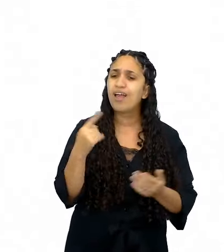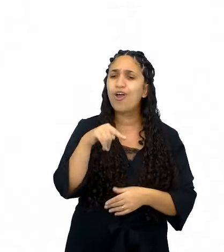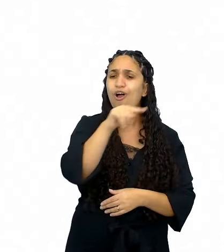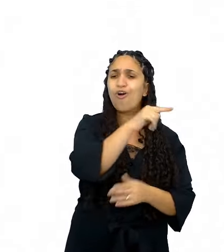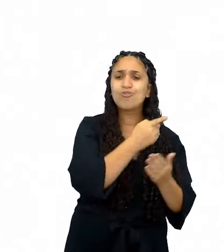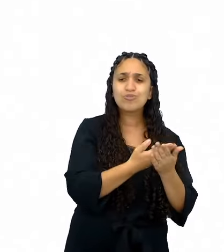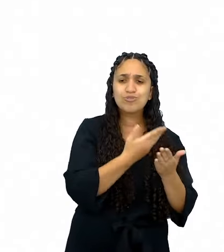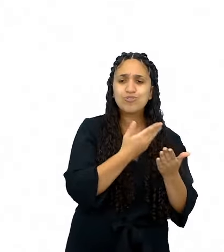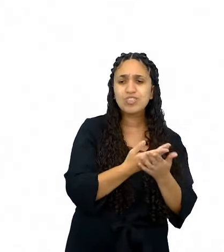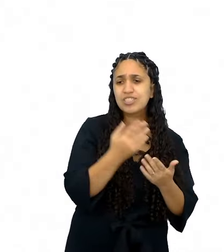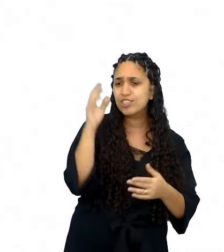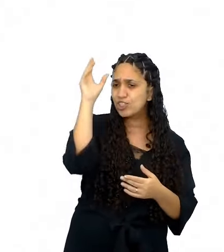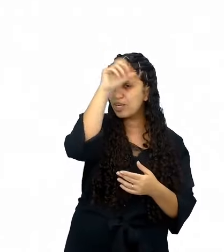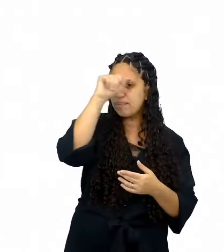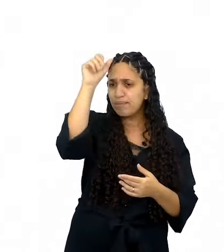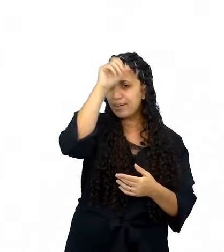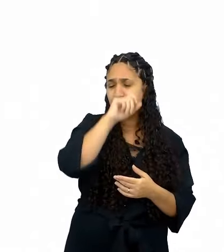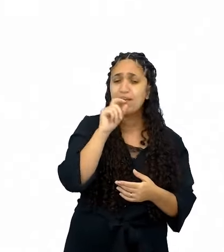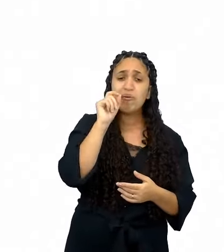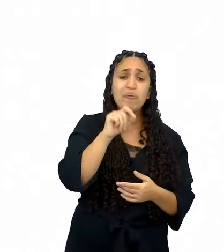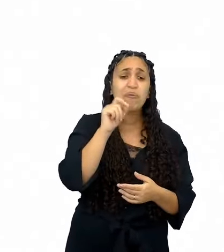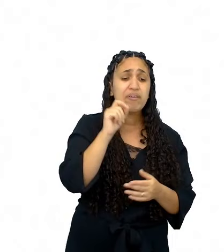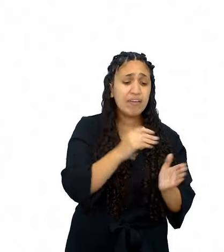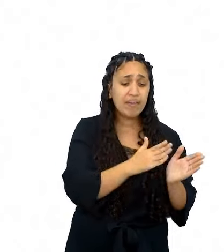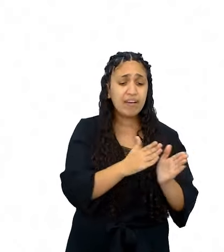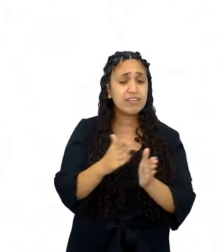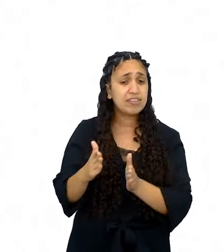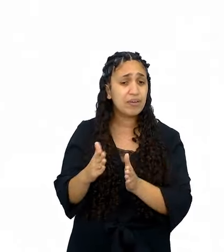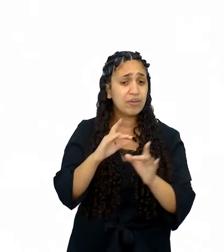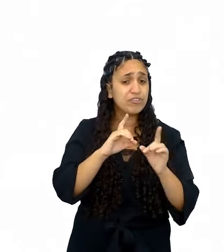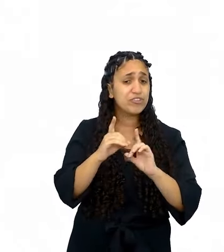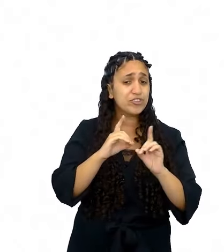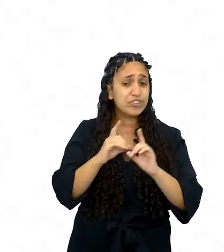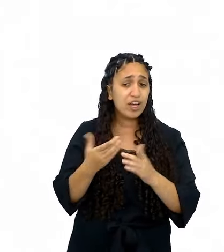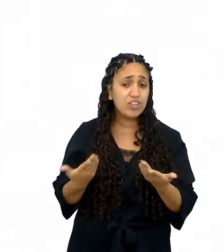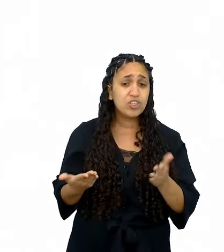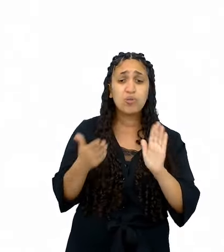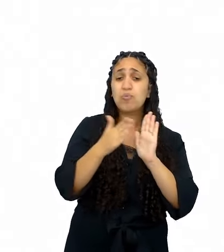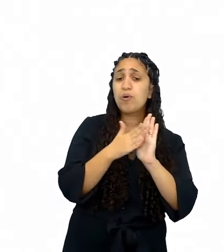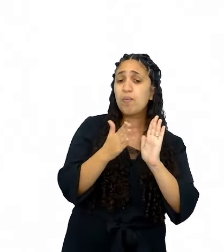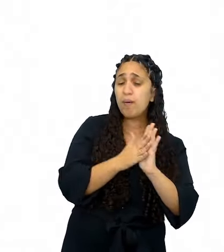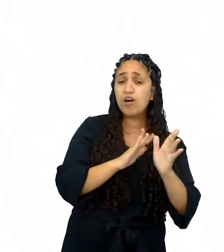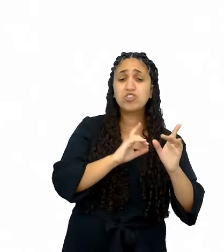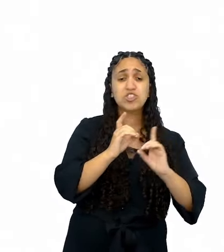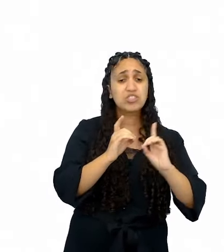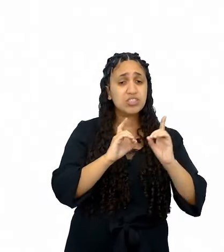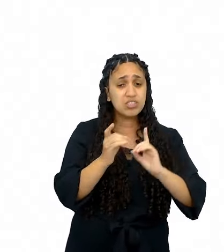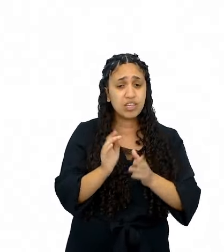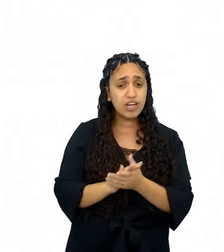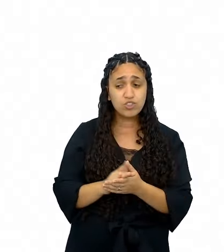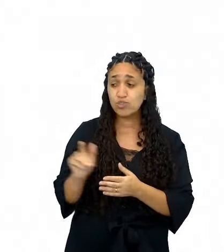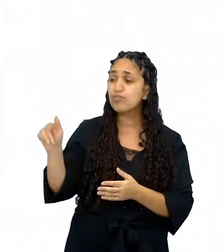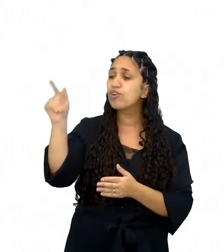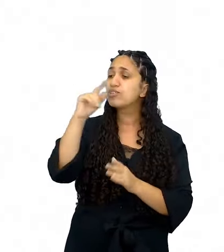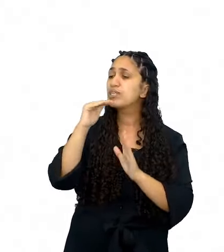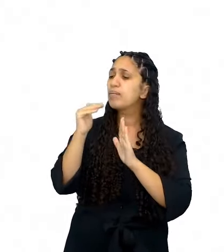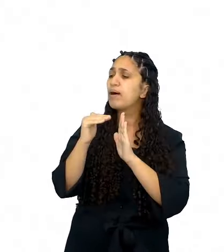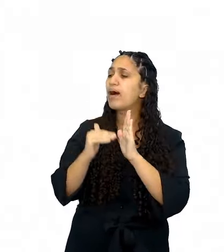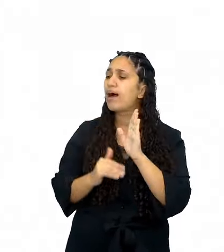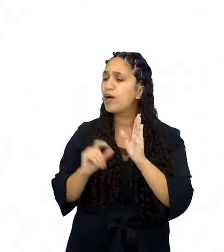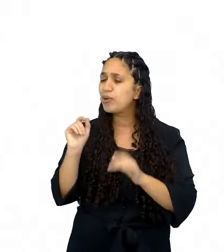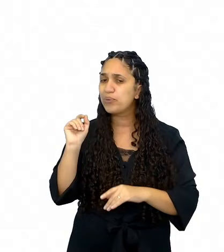que vocês apontaram? Bem, tendo em vista o que os estudantes colocarem em jogo, eu penso que o